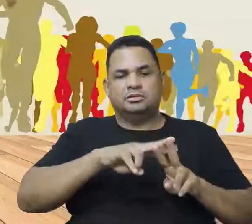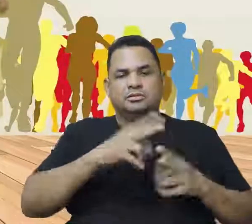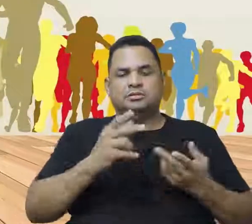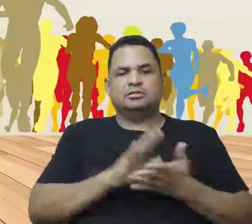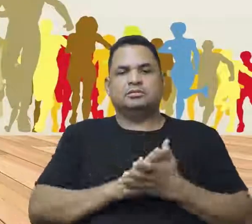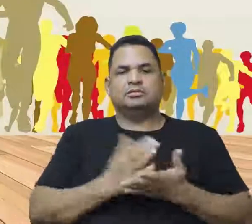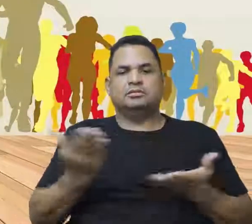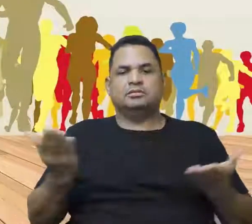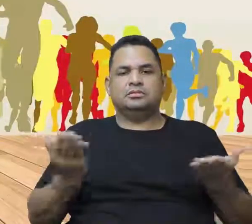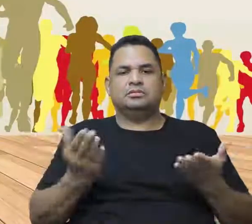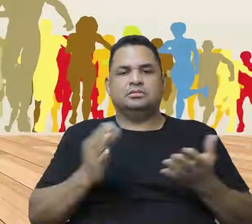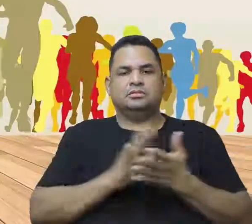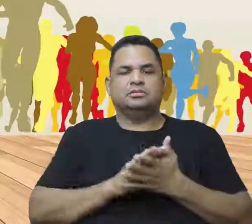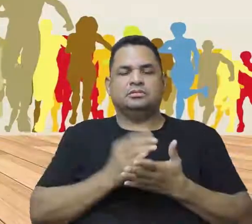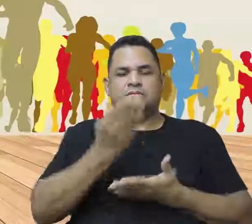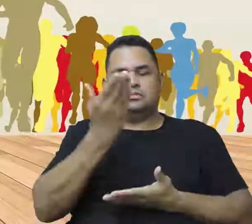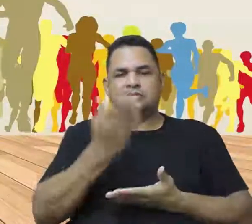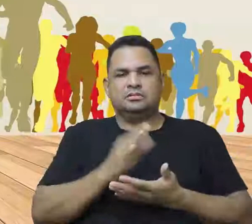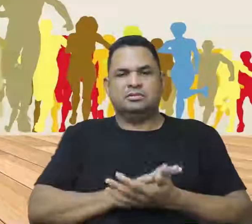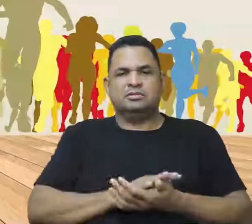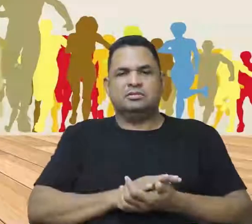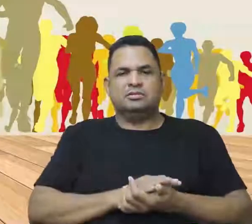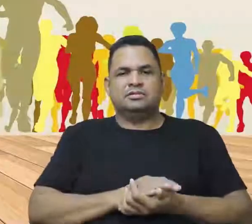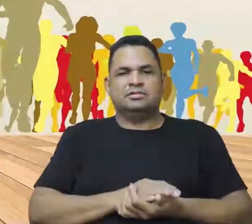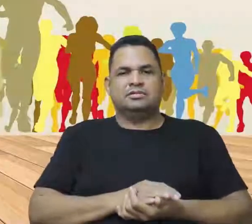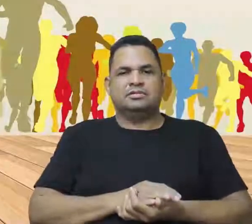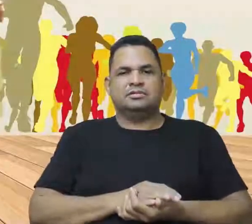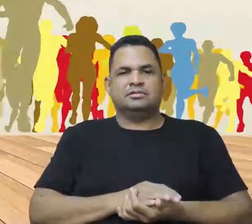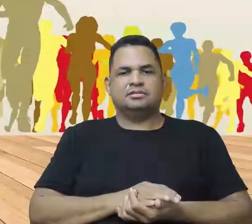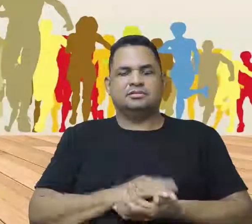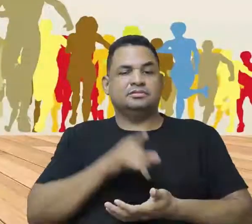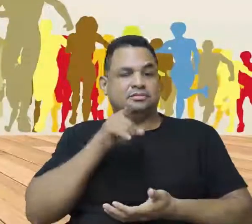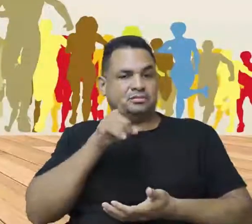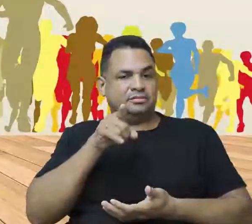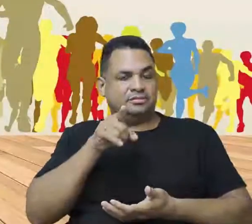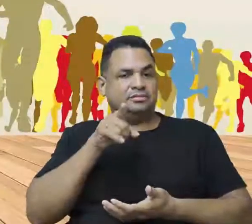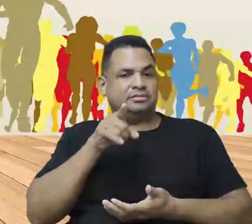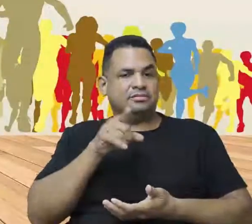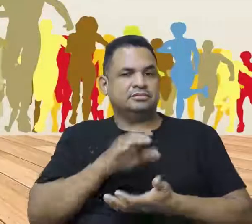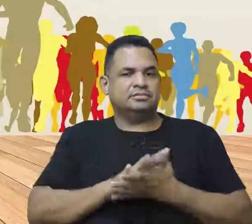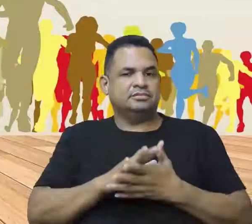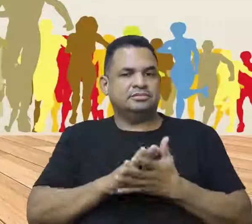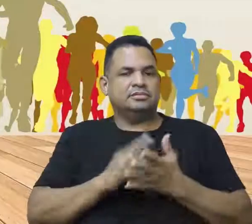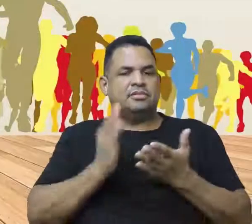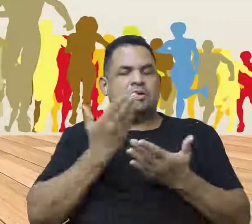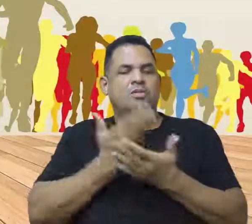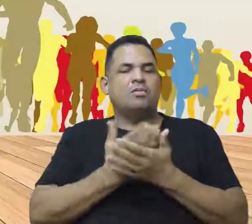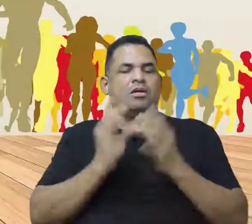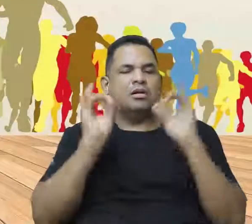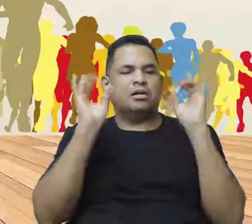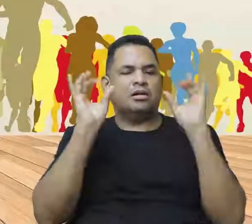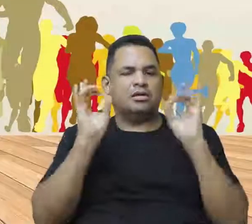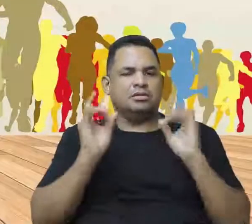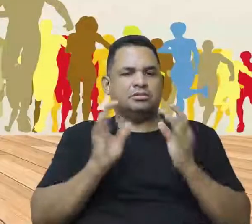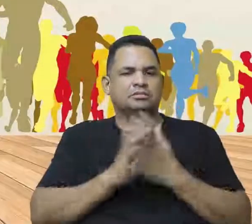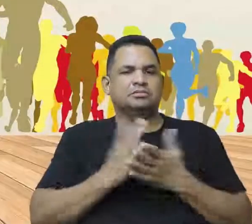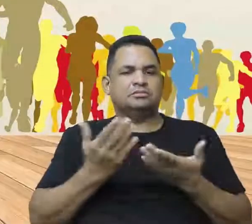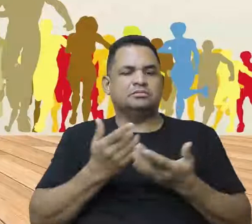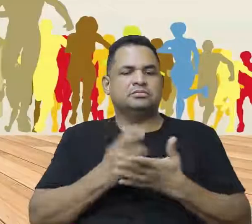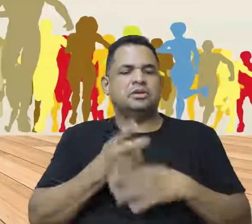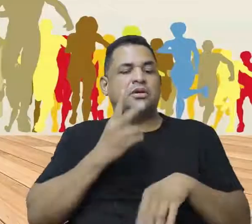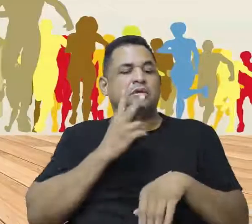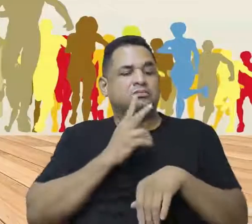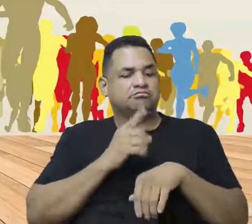vai aqui no nosso cenário, agora vai Enem. Para você, uma aula especial. Você pode rever